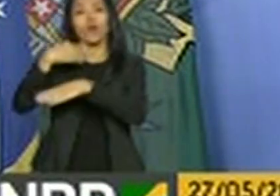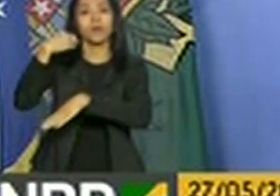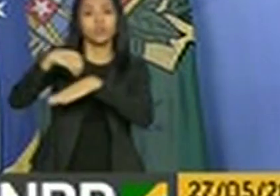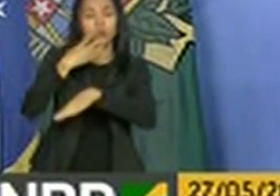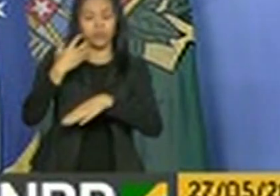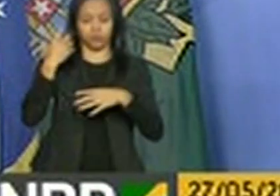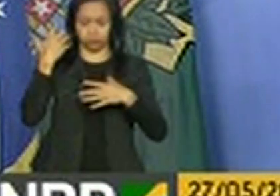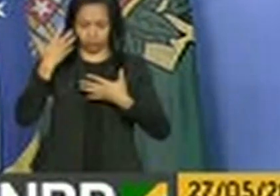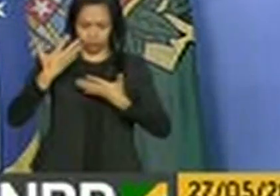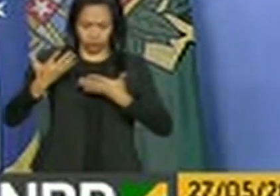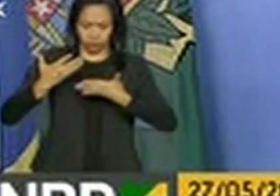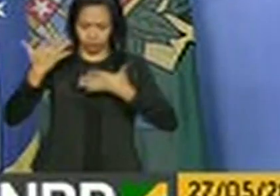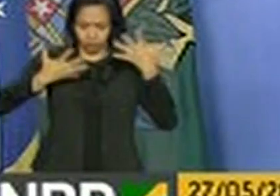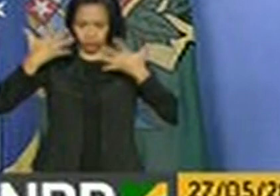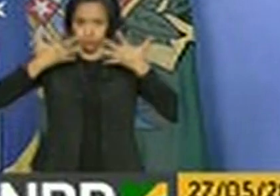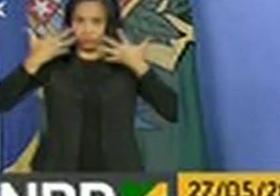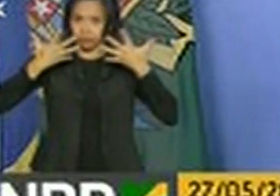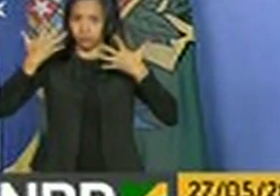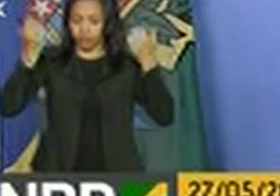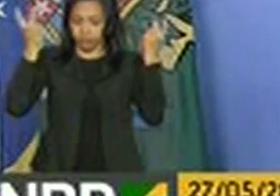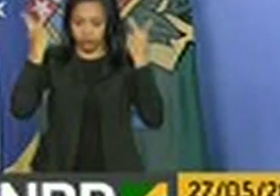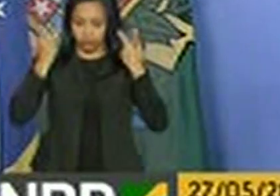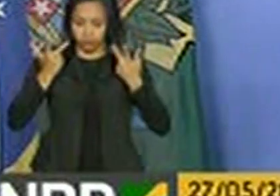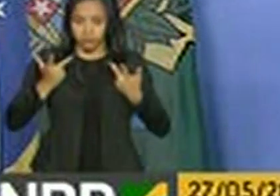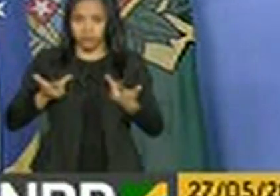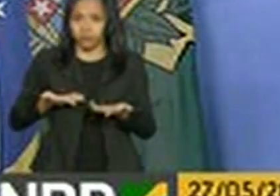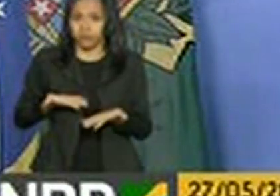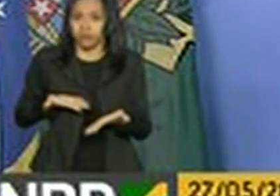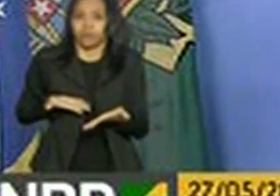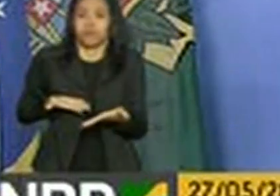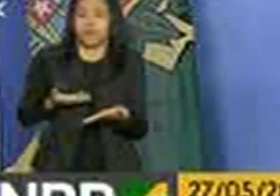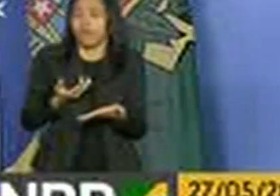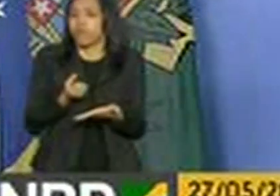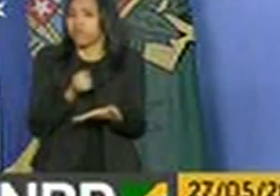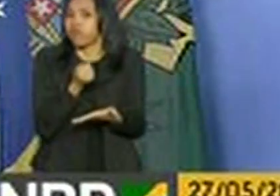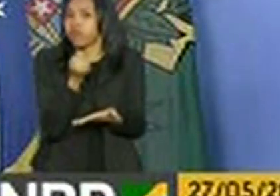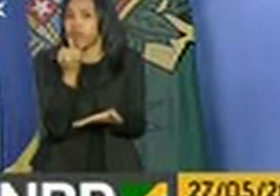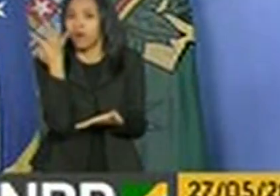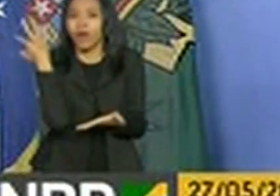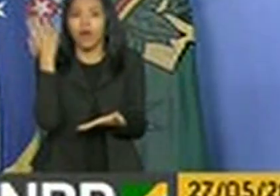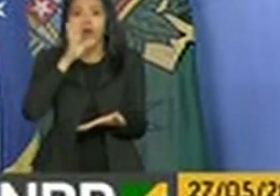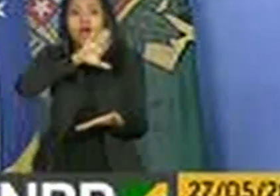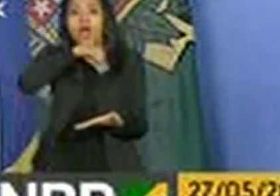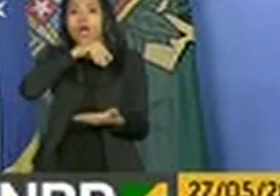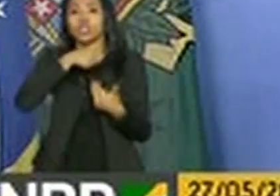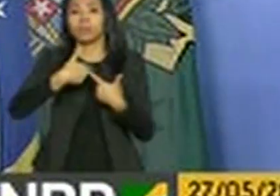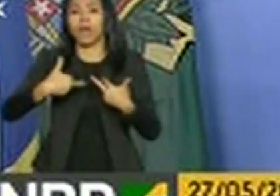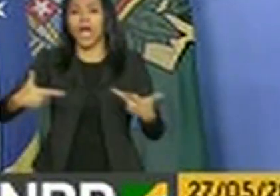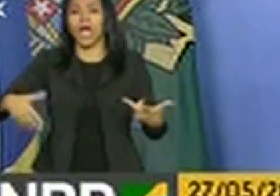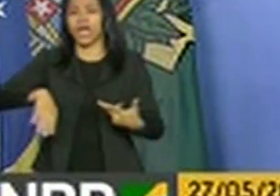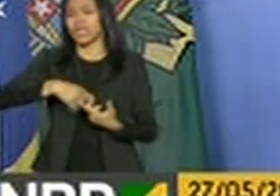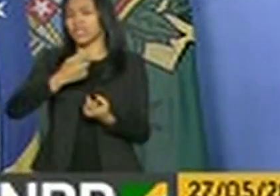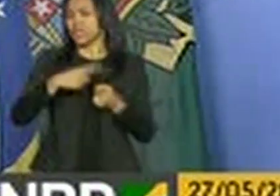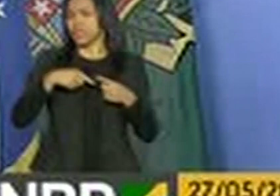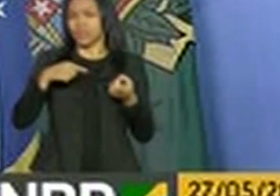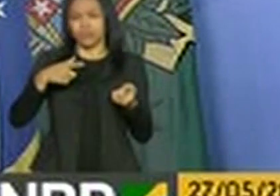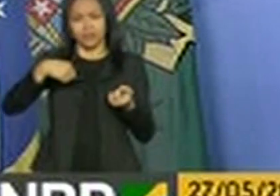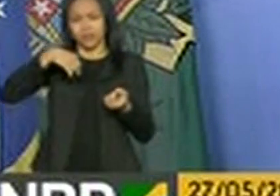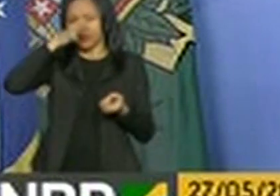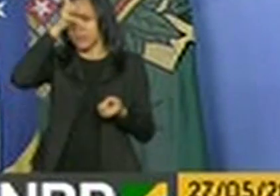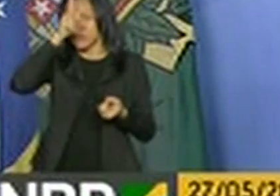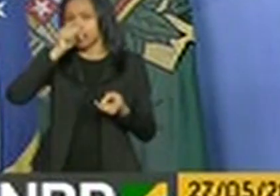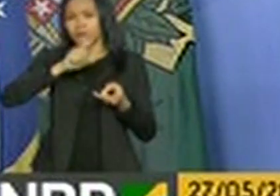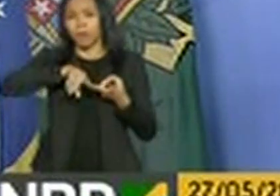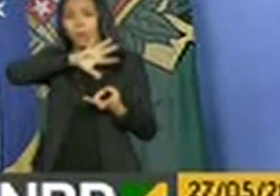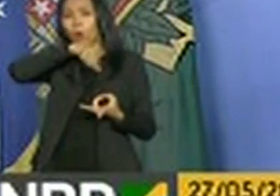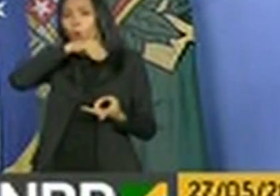preocupantes. Só para ter uma ideia, milhões e milhões de animais, aves, porcos, se